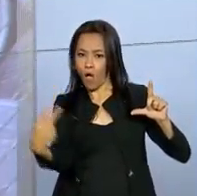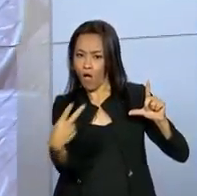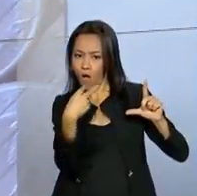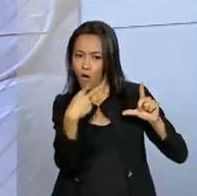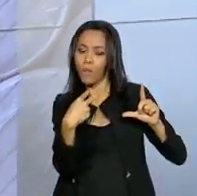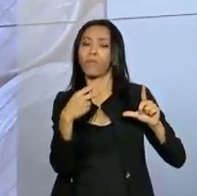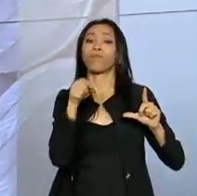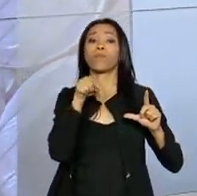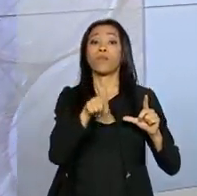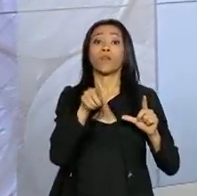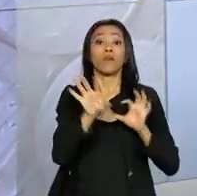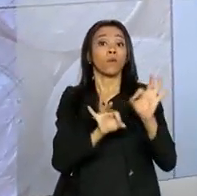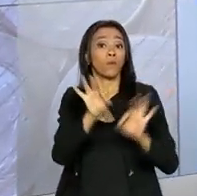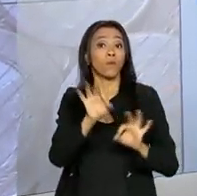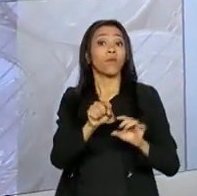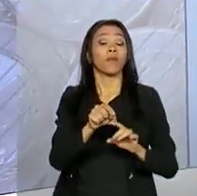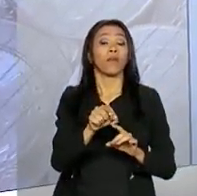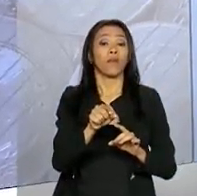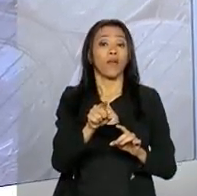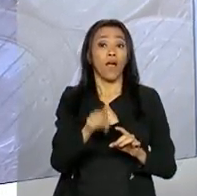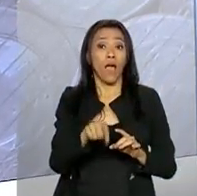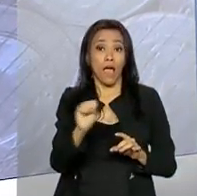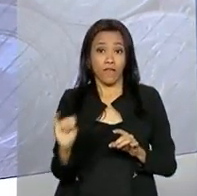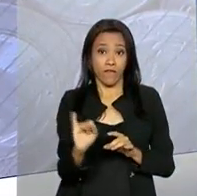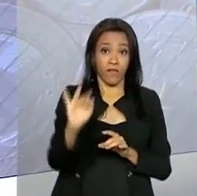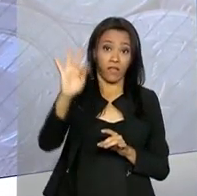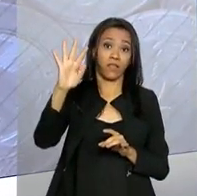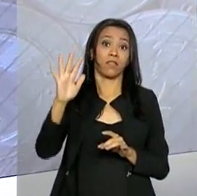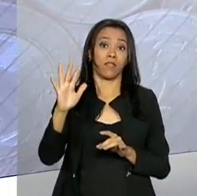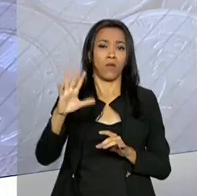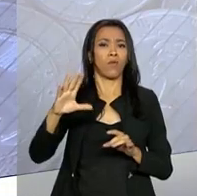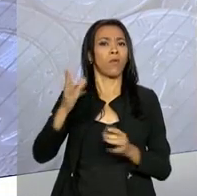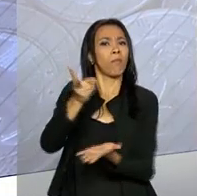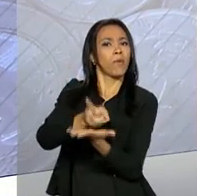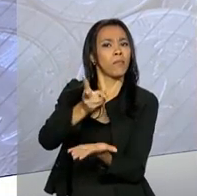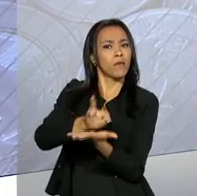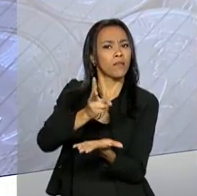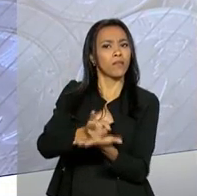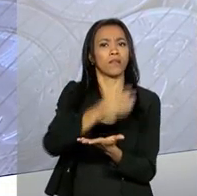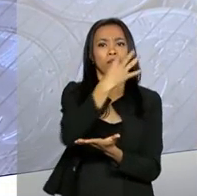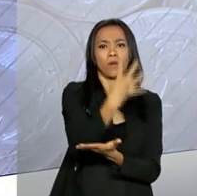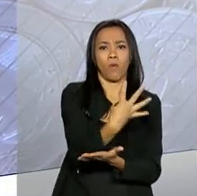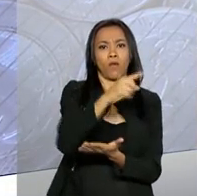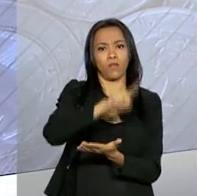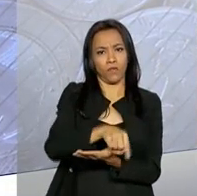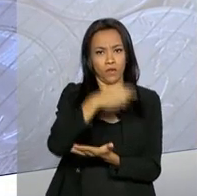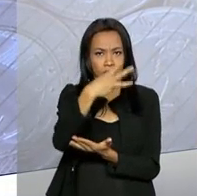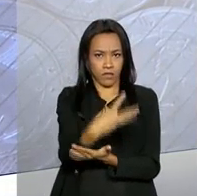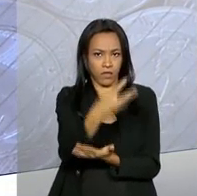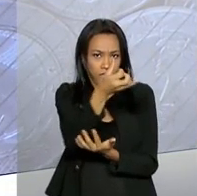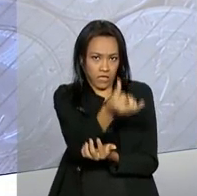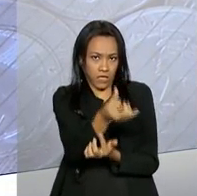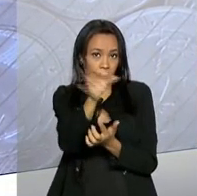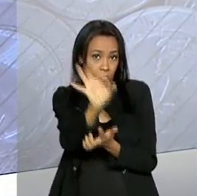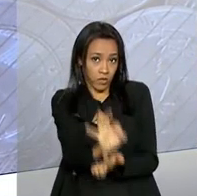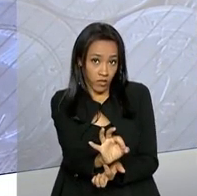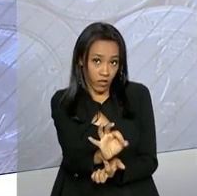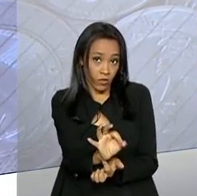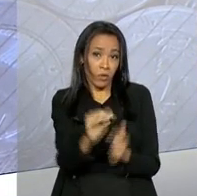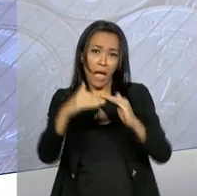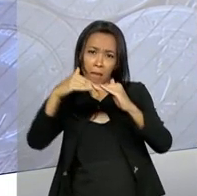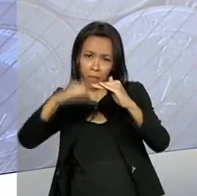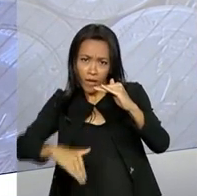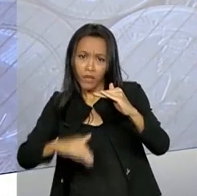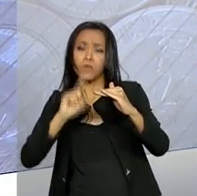previsão agora é que a inflação permaneça em 4,36 por cento abaixo